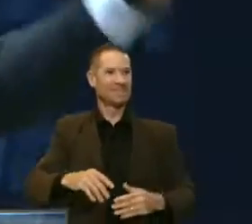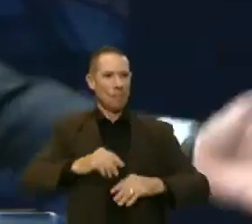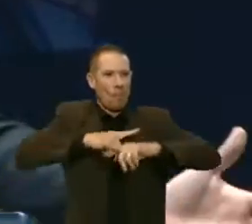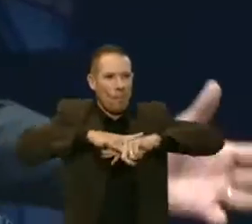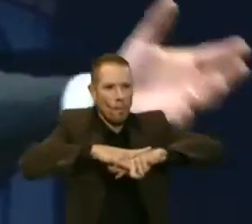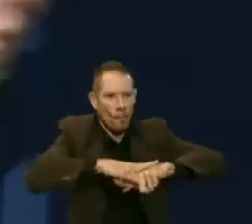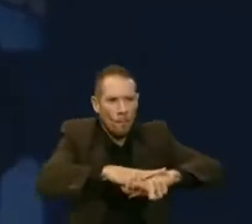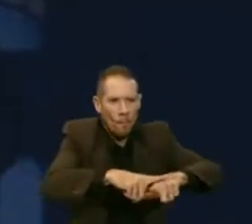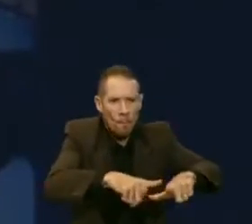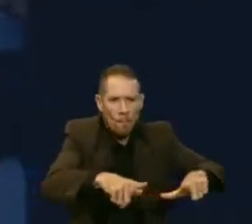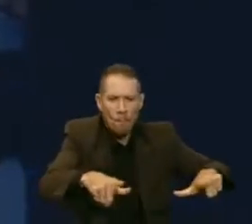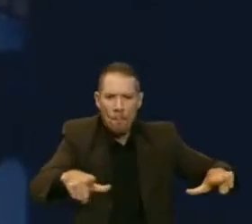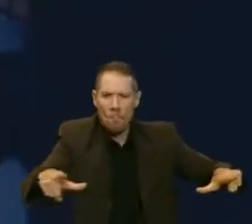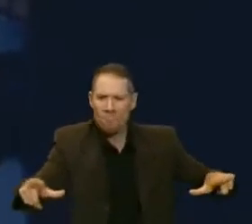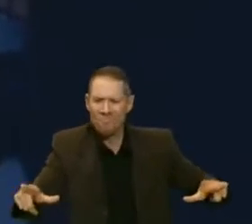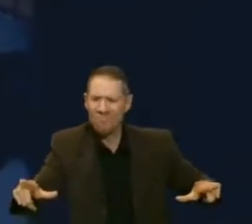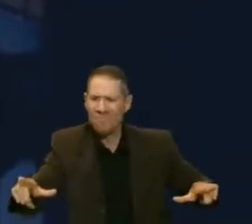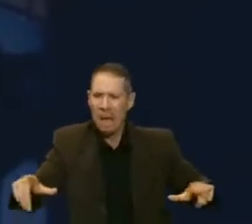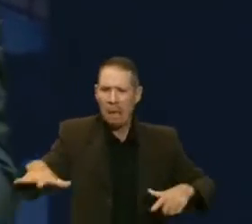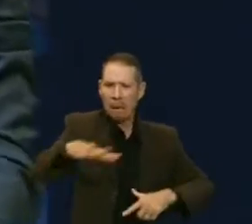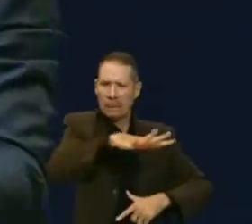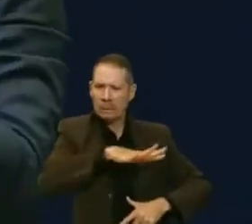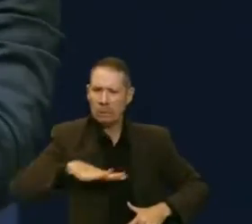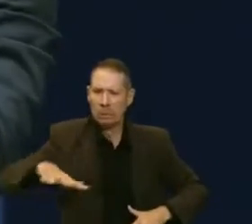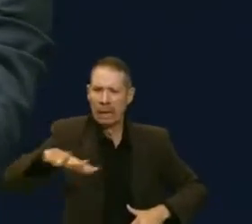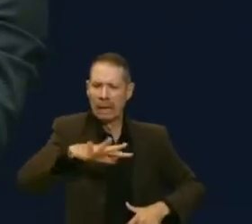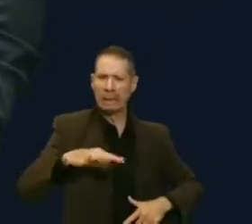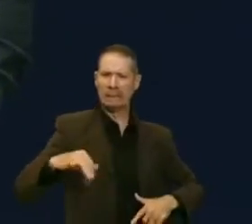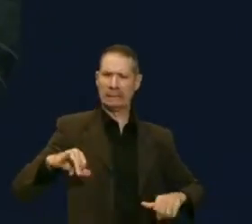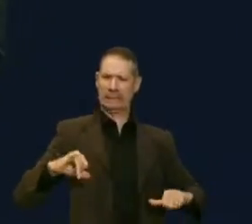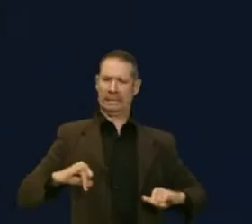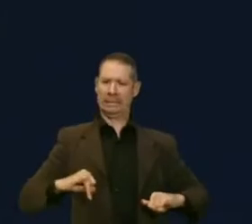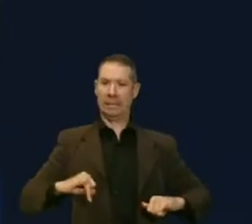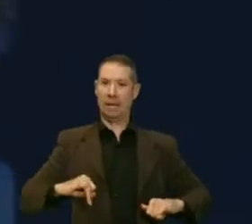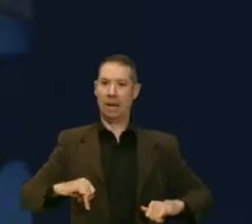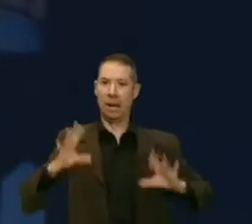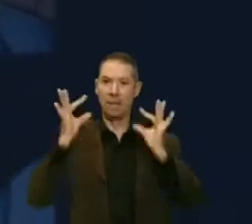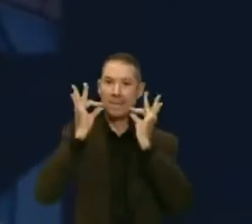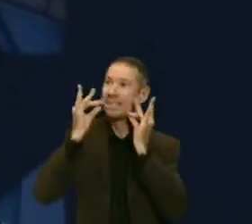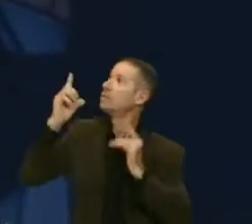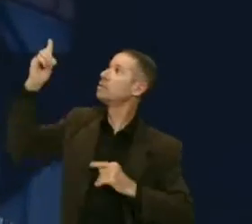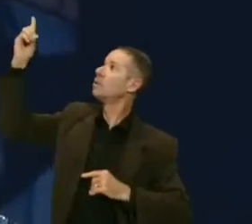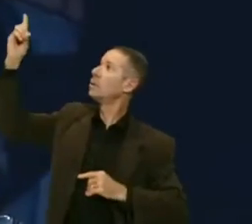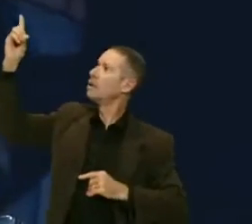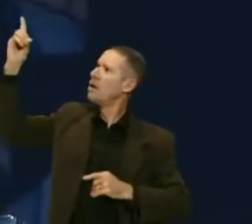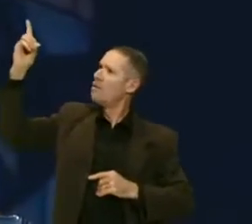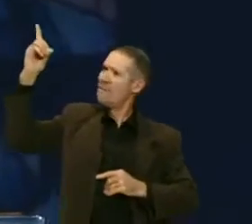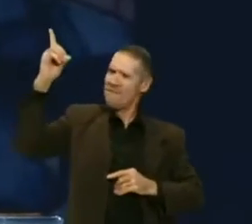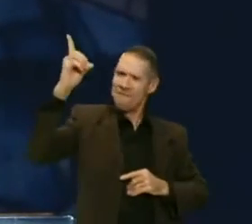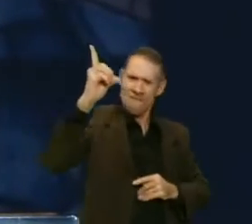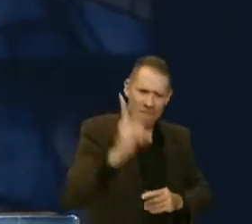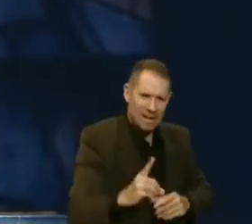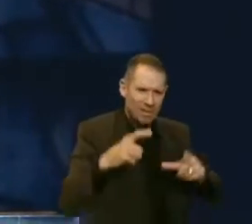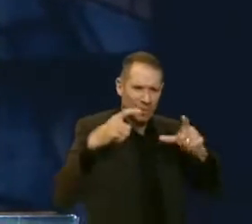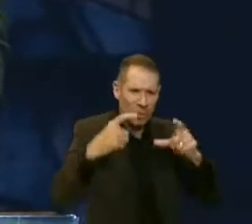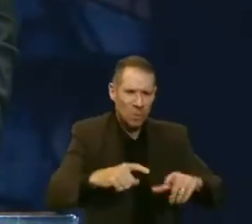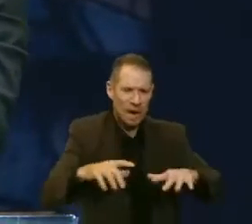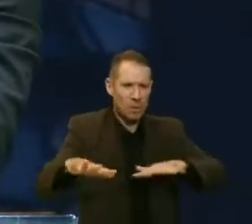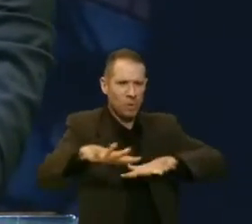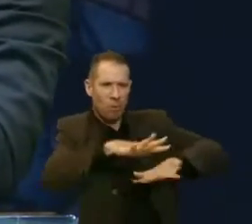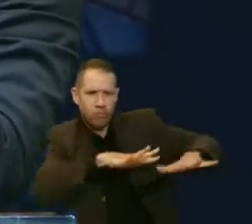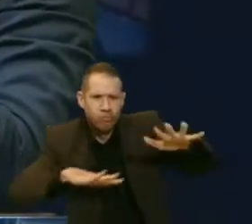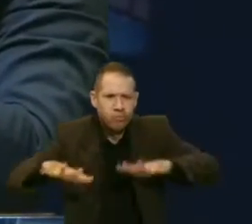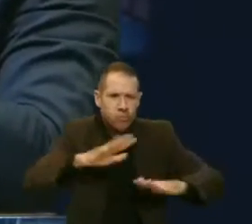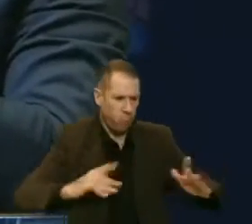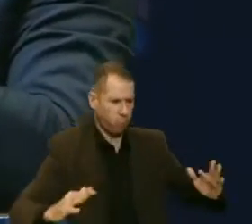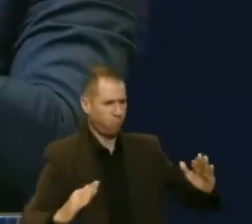saber para onde ir ou o que fazer no meio do deserto, a presença de Deus chega naquele lugar, ele começa a estremecer,